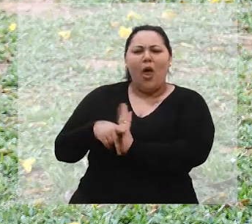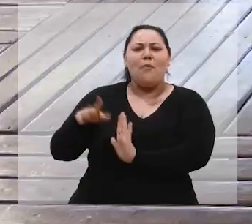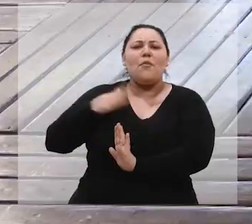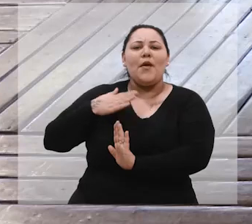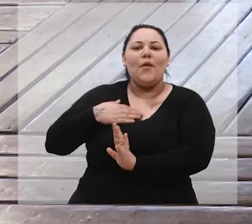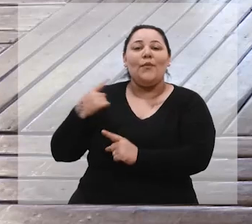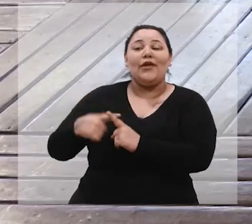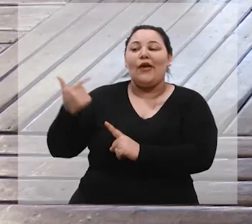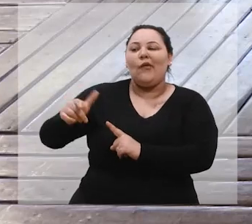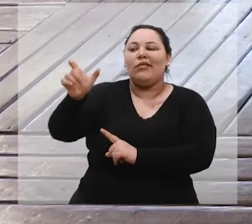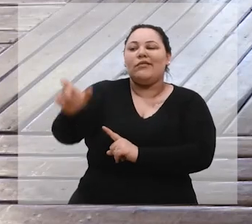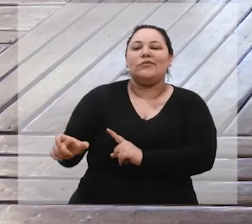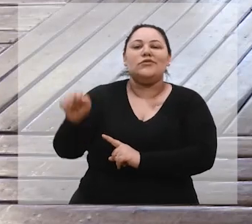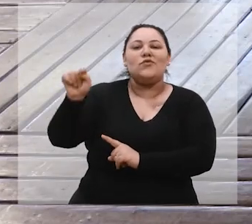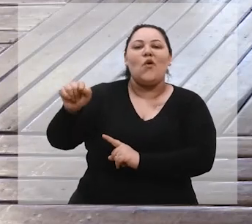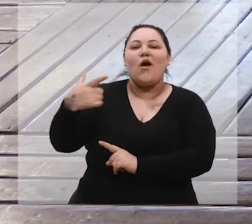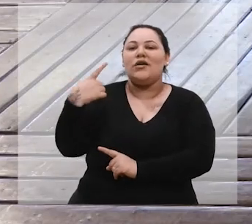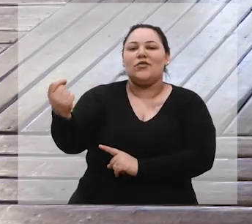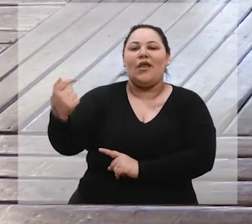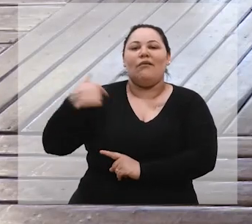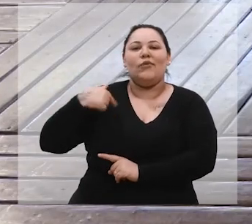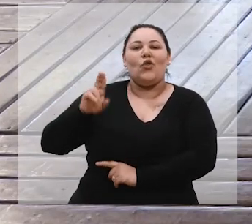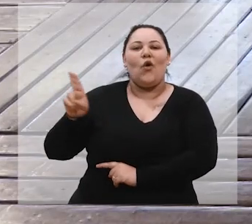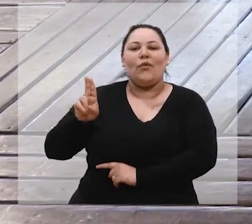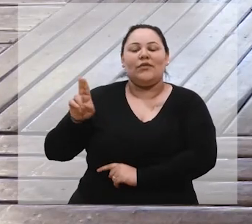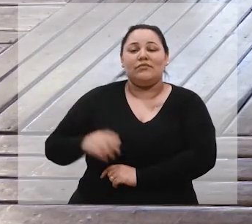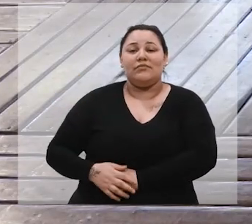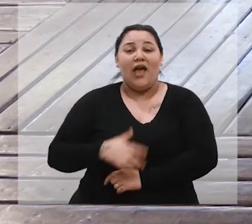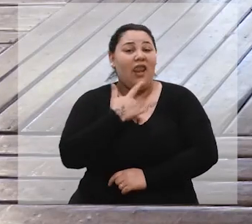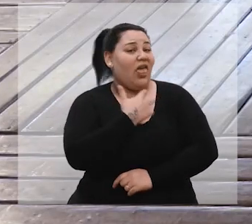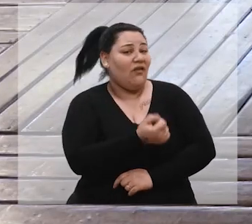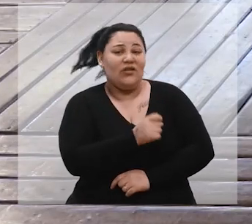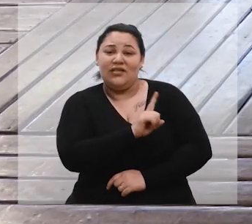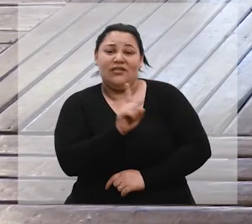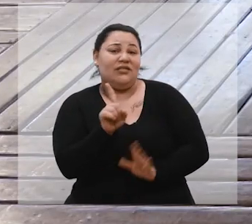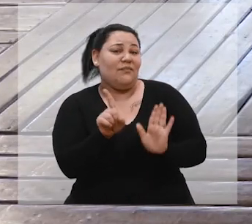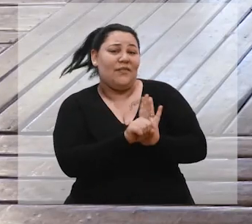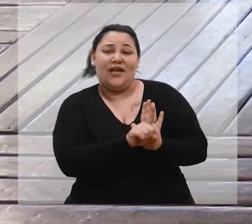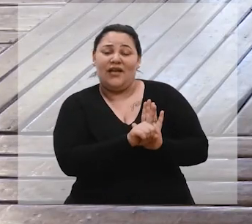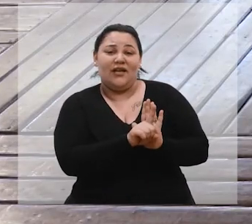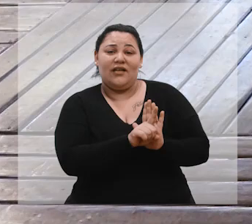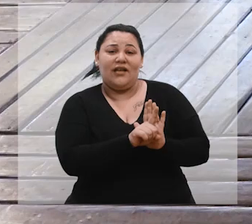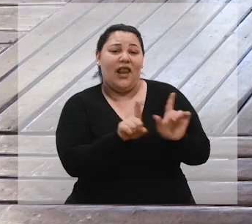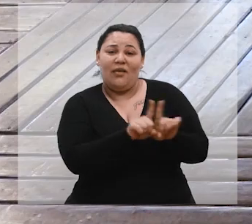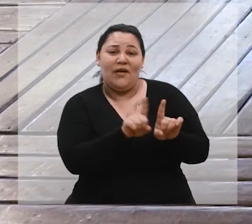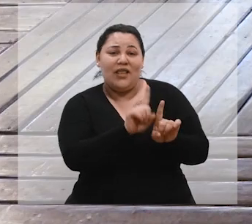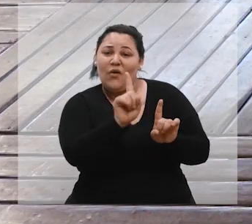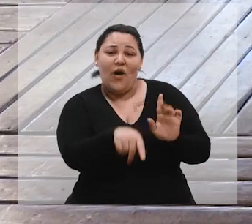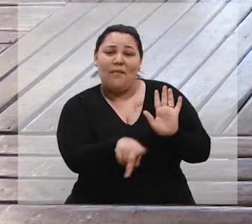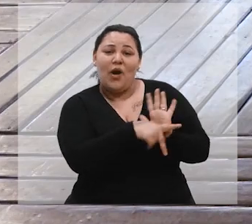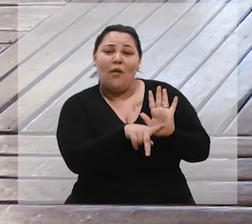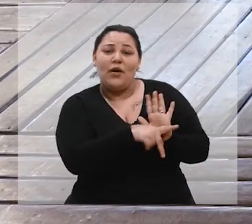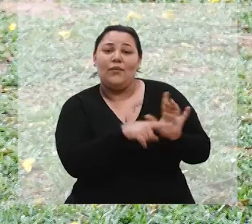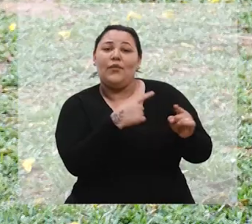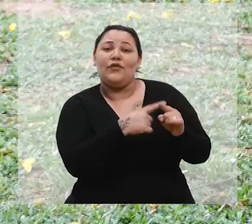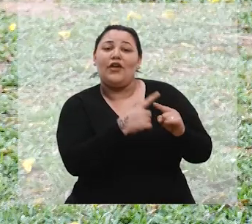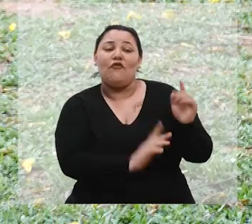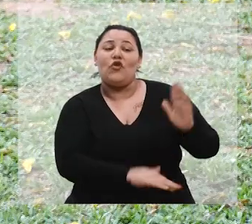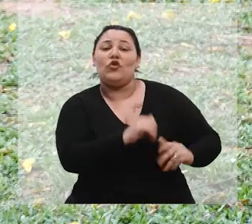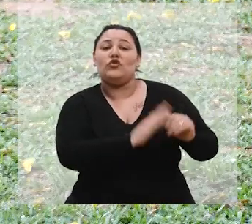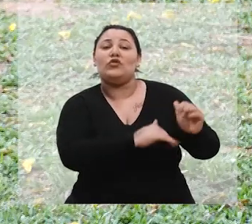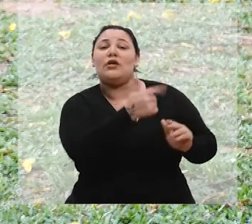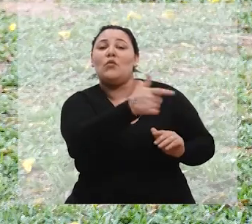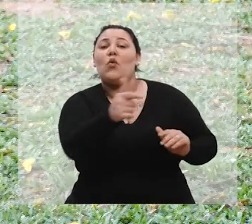outro. A nossa língua também não é própria, porque foi nos ensinada por um outro. Então, toda a cultura, todo o caldo cultural que nos